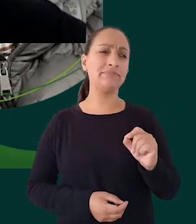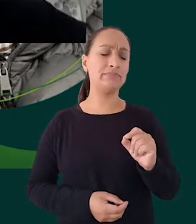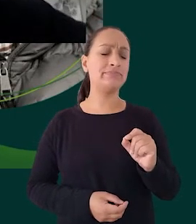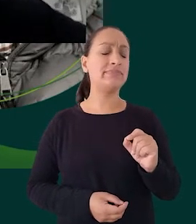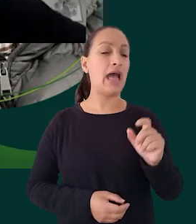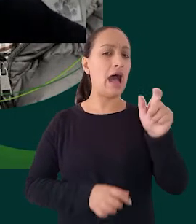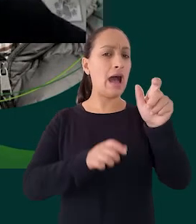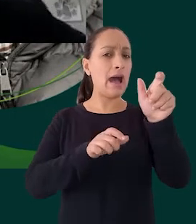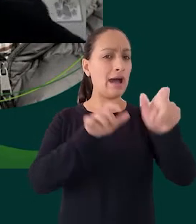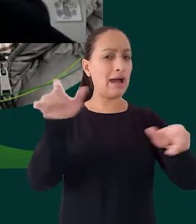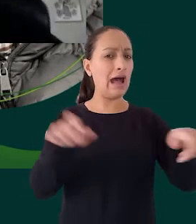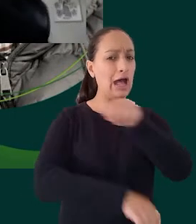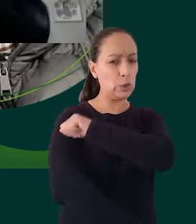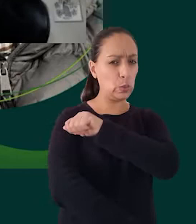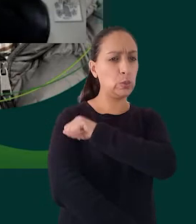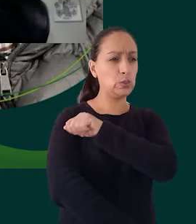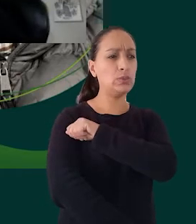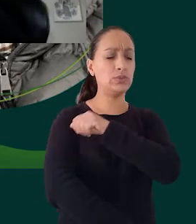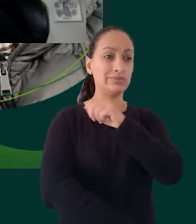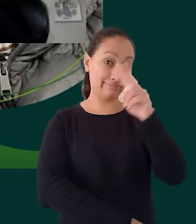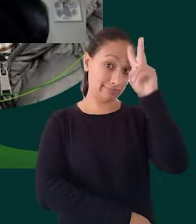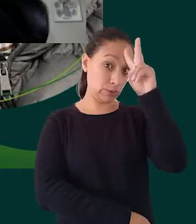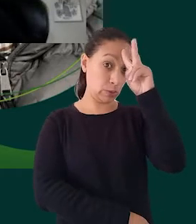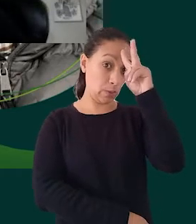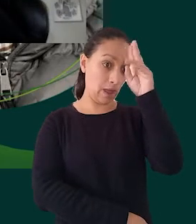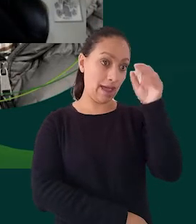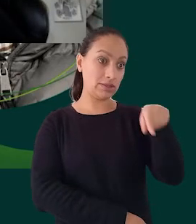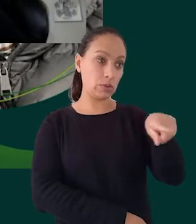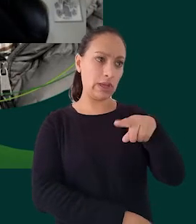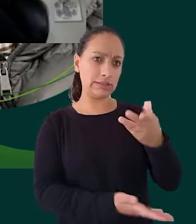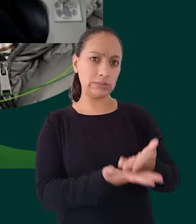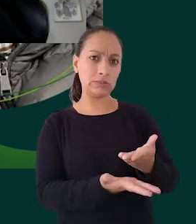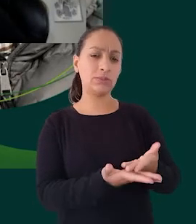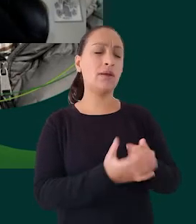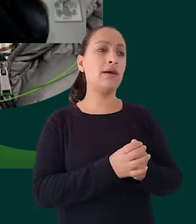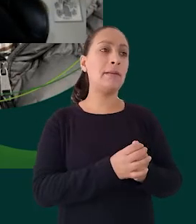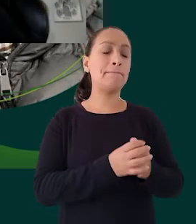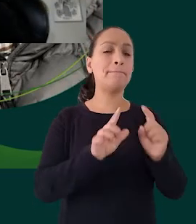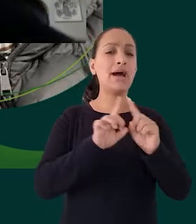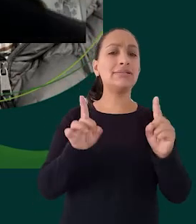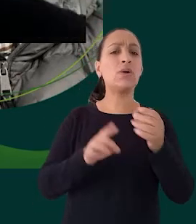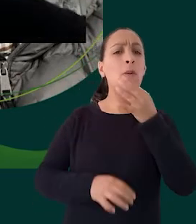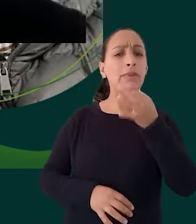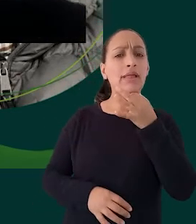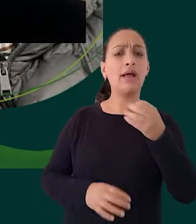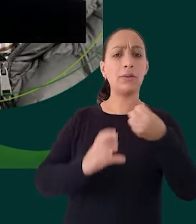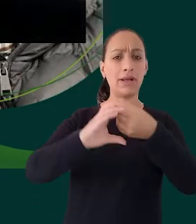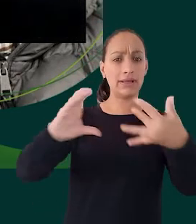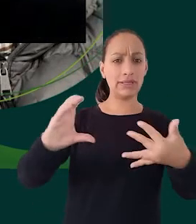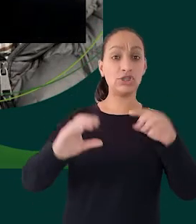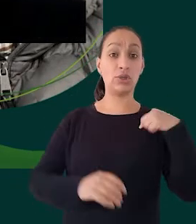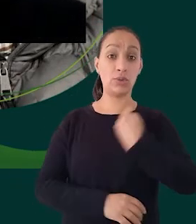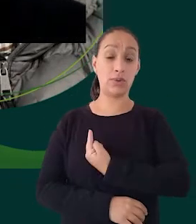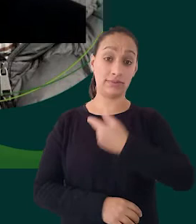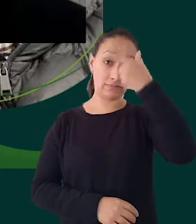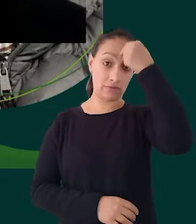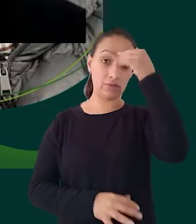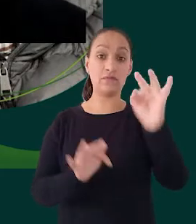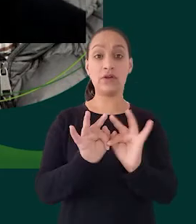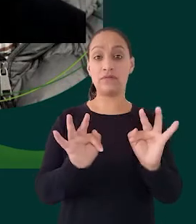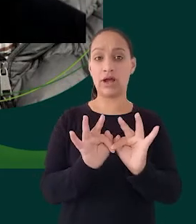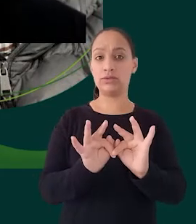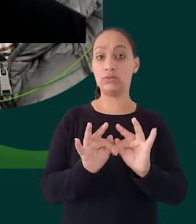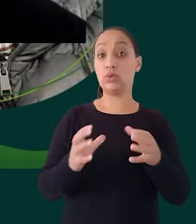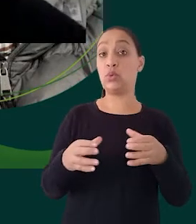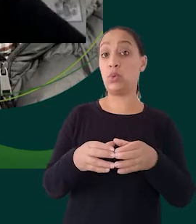aí. Queria que comentar que uma característica nossa lá na Fevale, na turma que